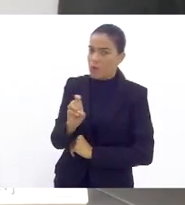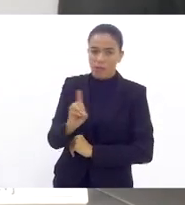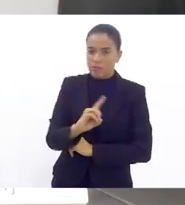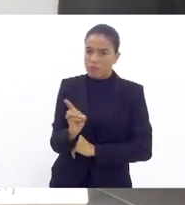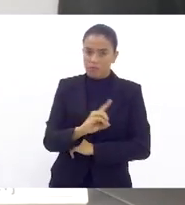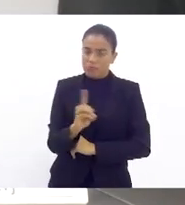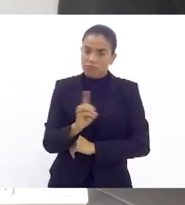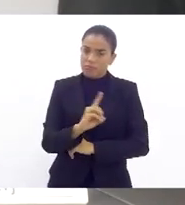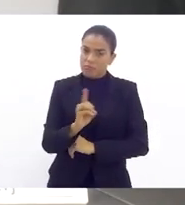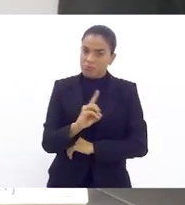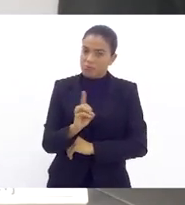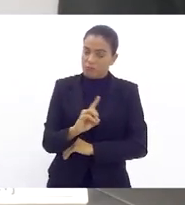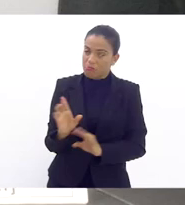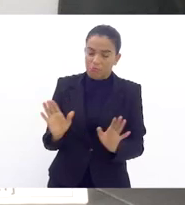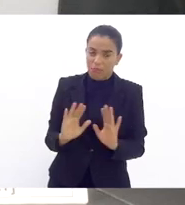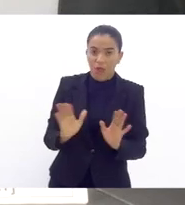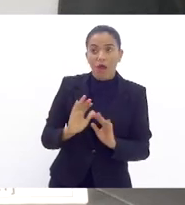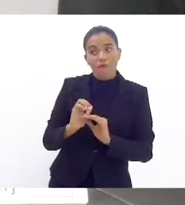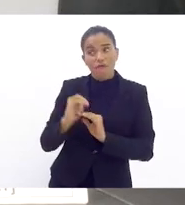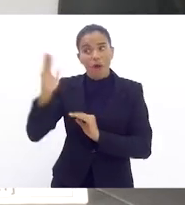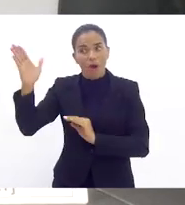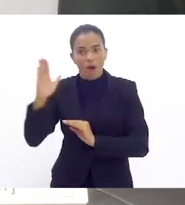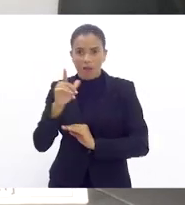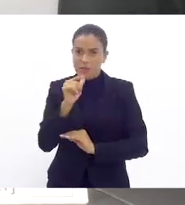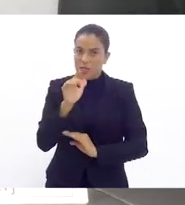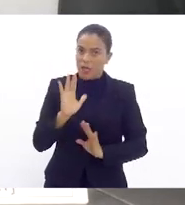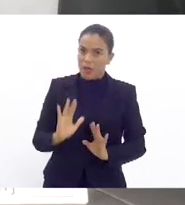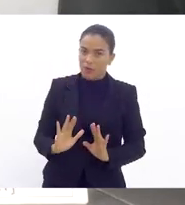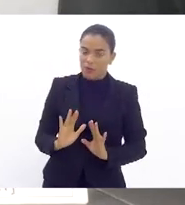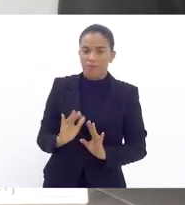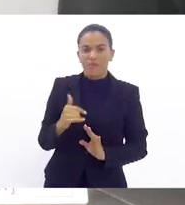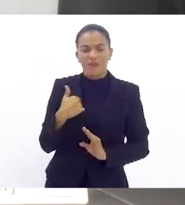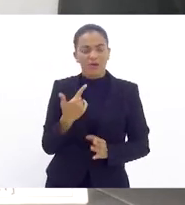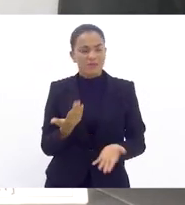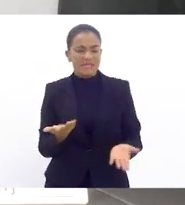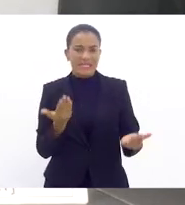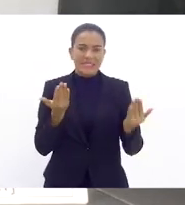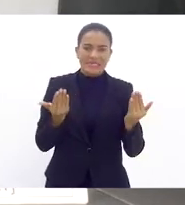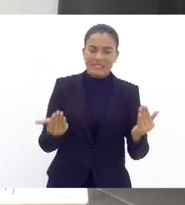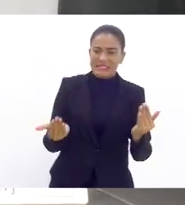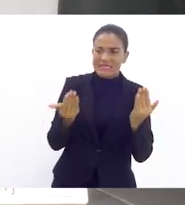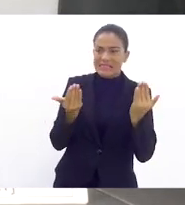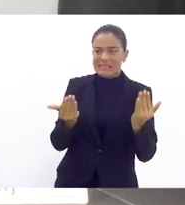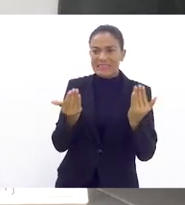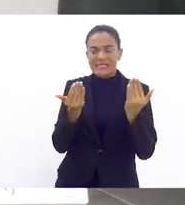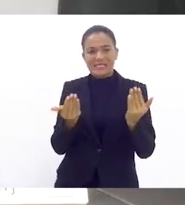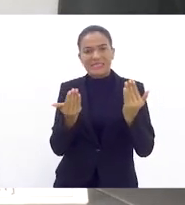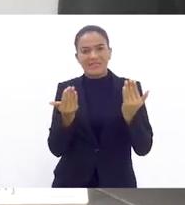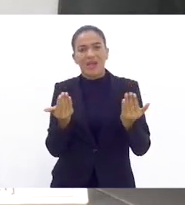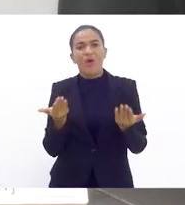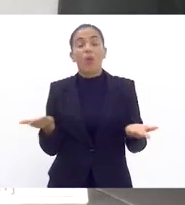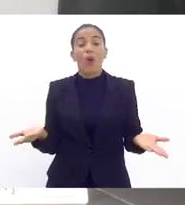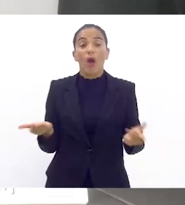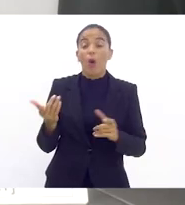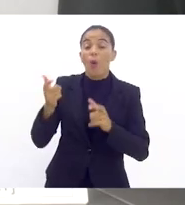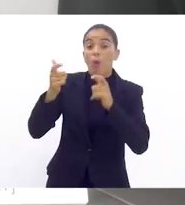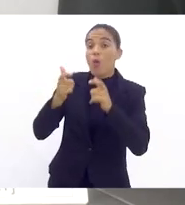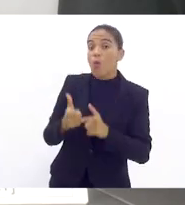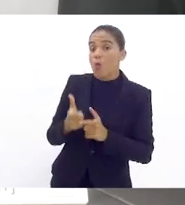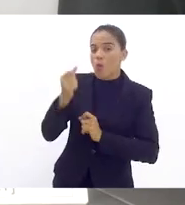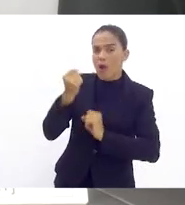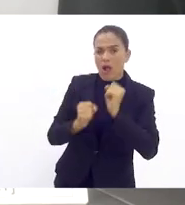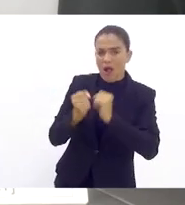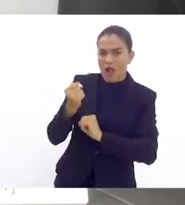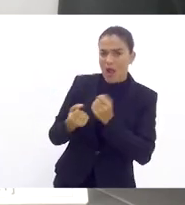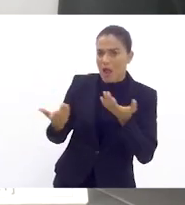de sistema público do Rio, então estava vindo de fora essa aí. Então, você fica sem saber o local de engarrafamento, que não é uma central